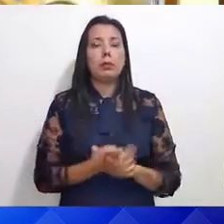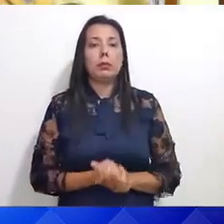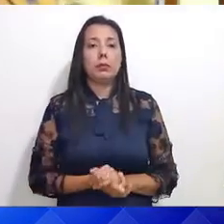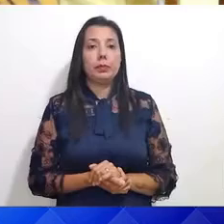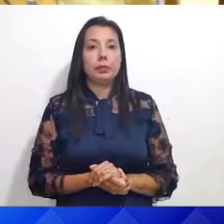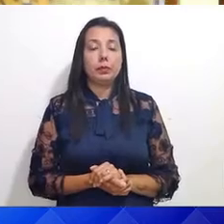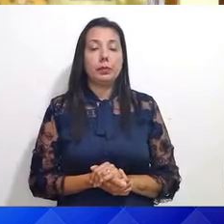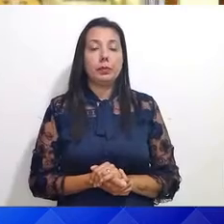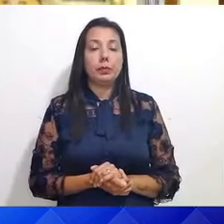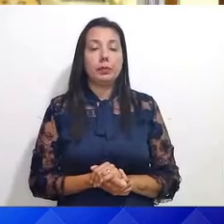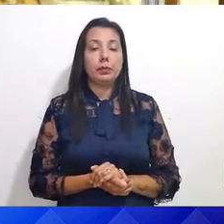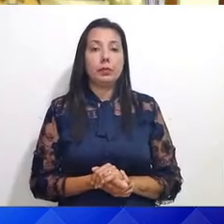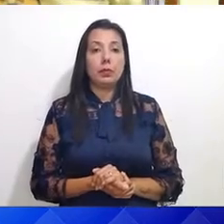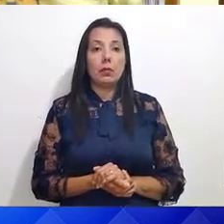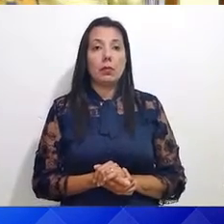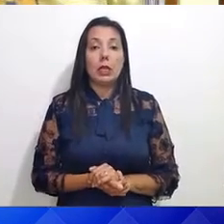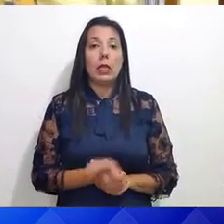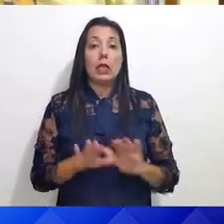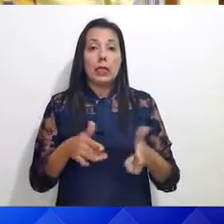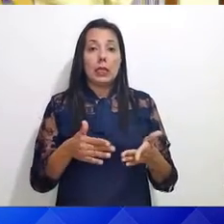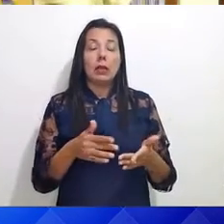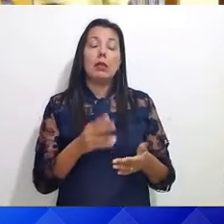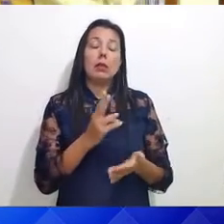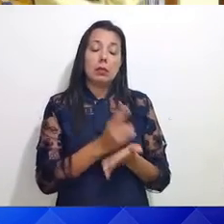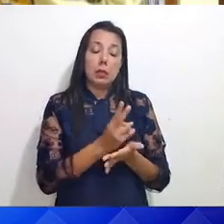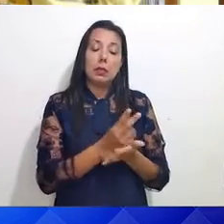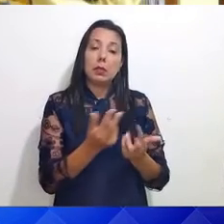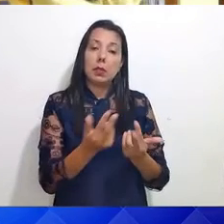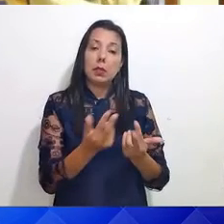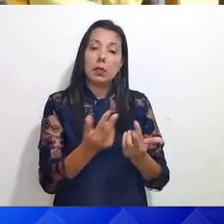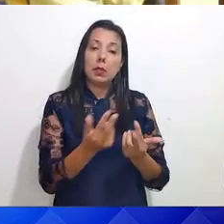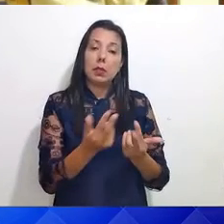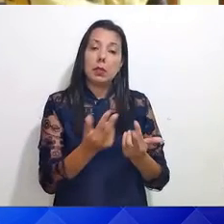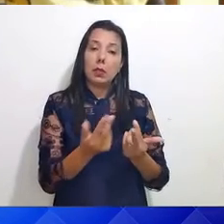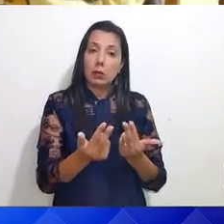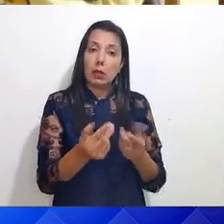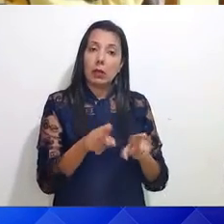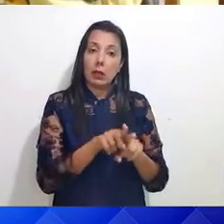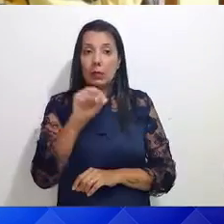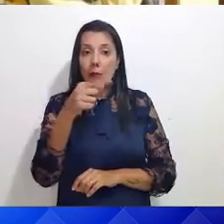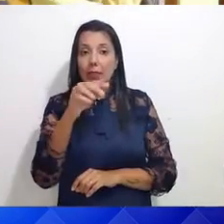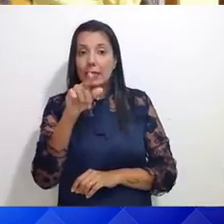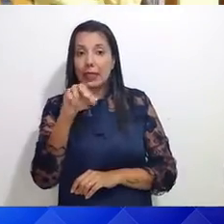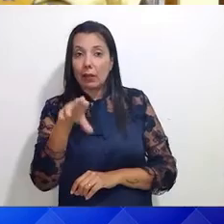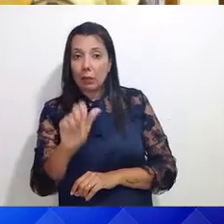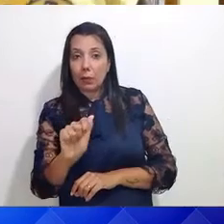Naquela mesma sequência, Ana, depois Thelma. Como identificar, minha?